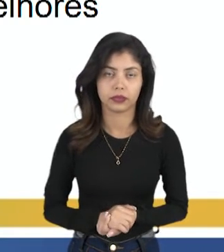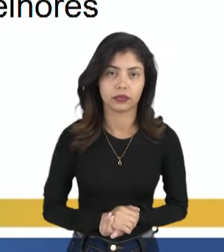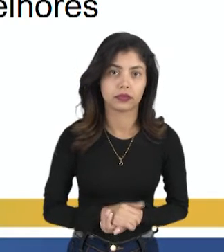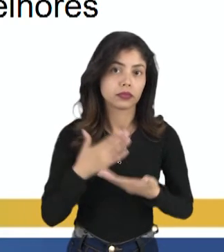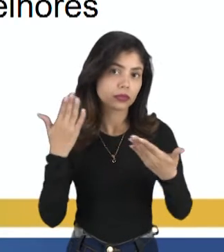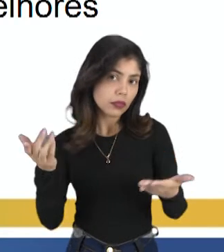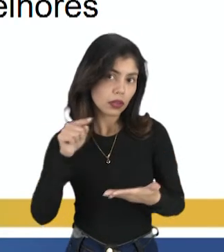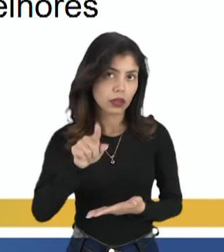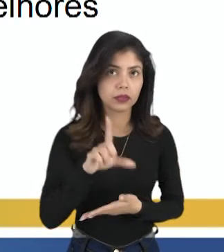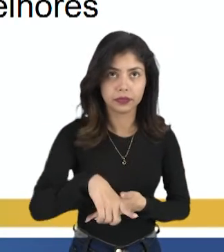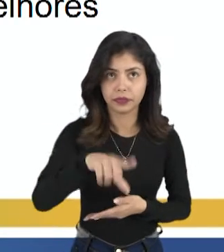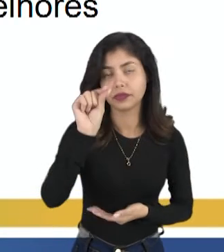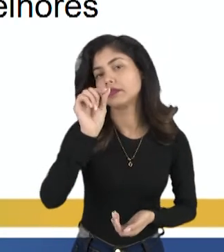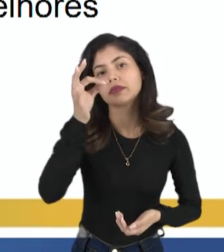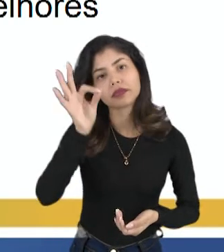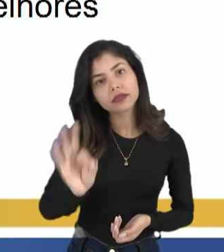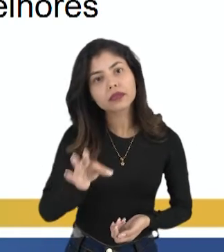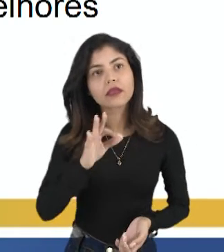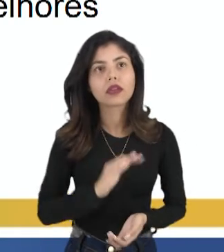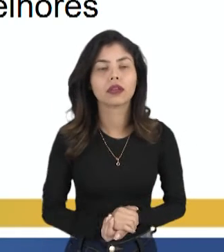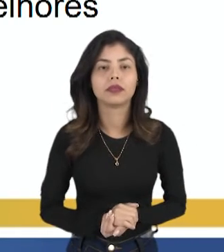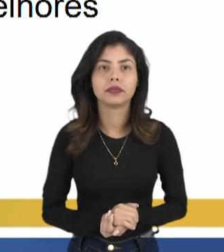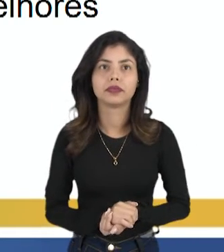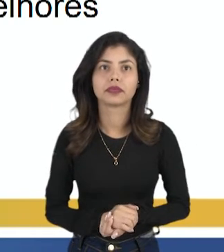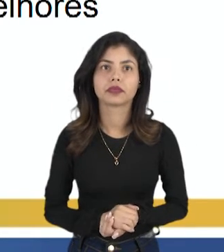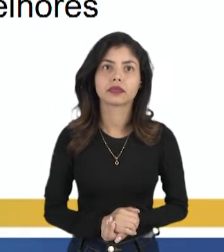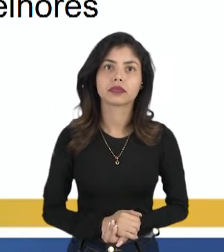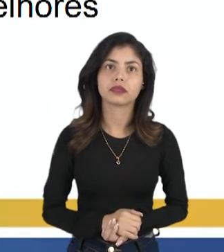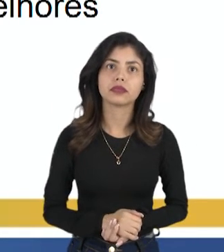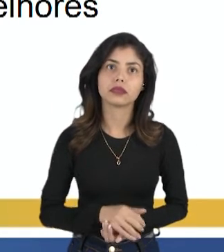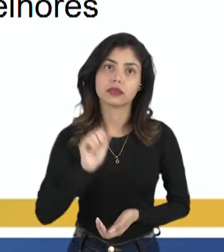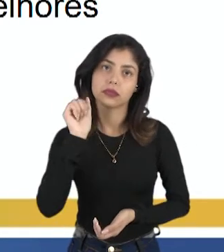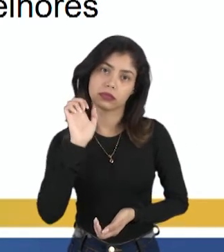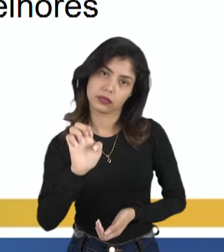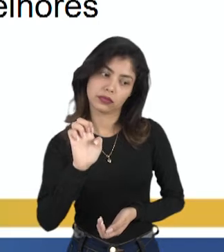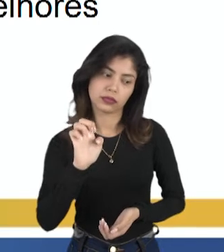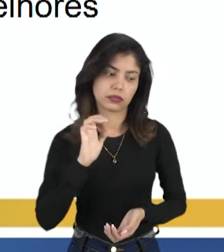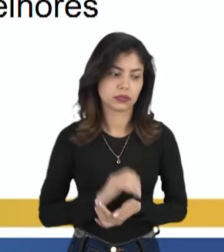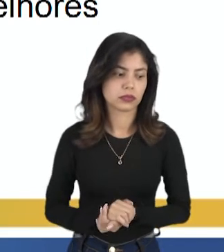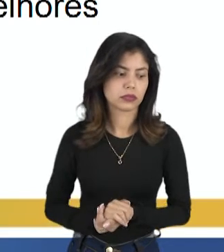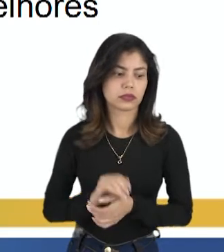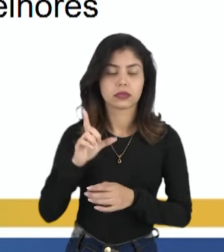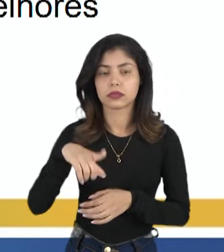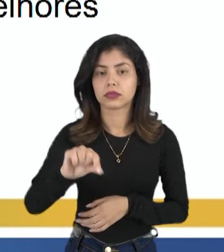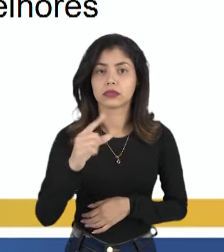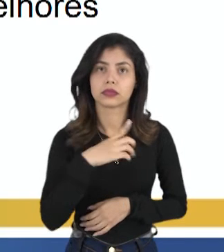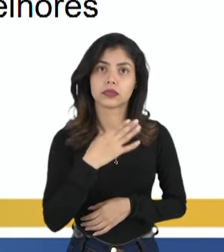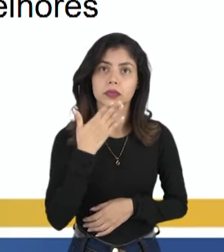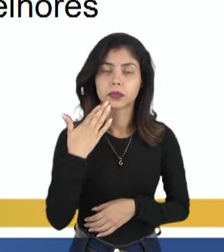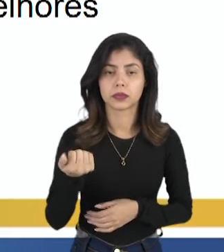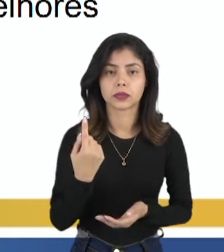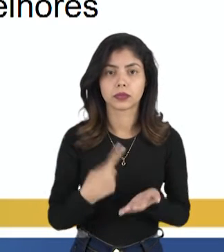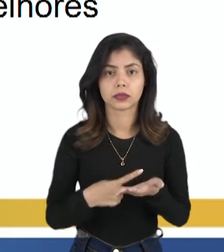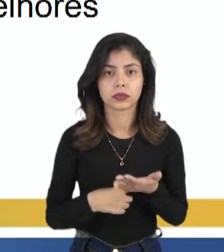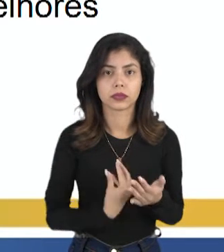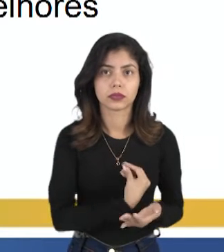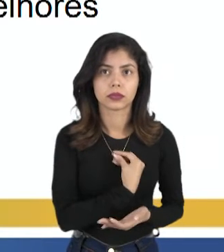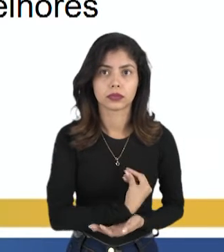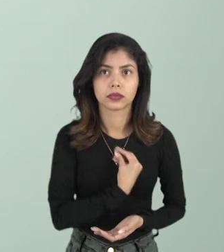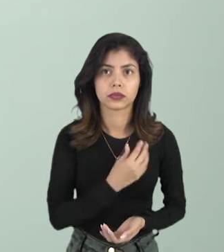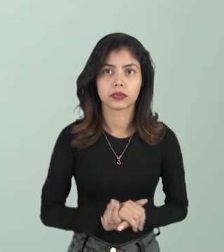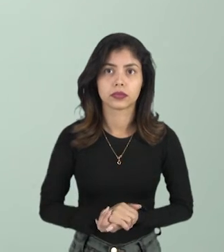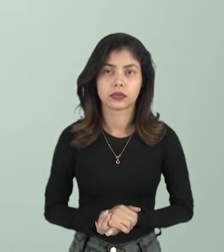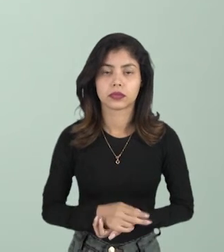uruguaios. Então, a alternativa correta é a alternativa E, que eles tenham melhores condições de